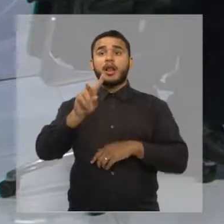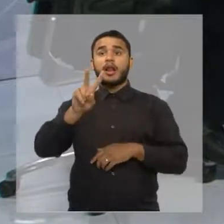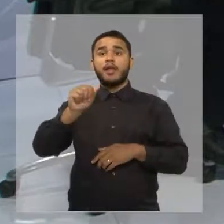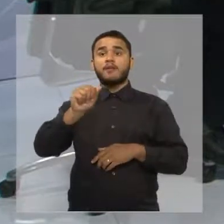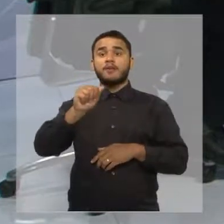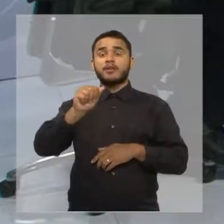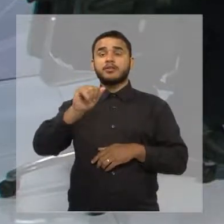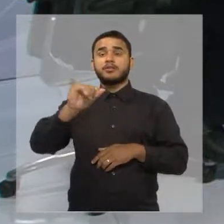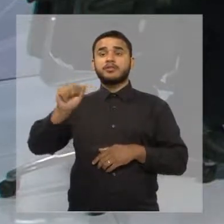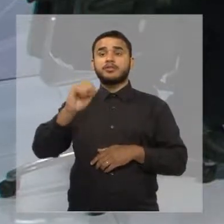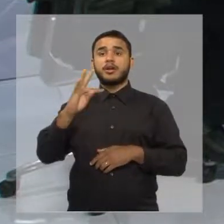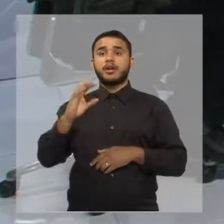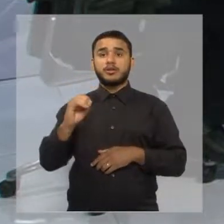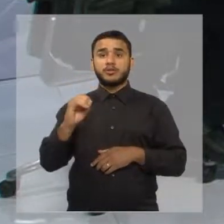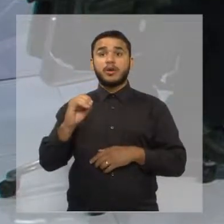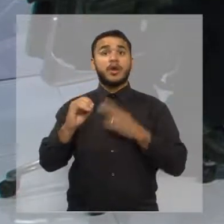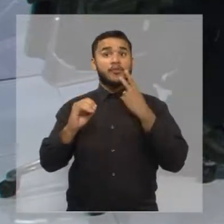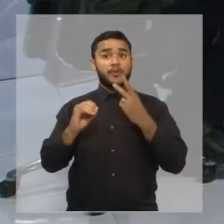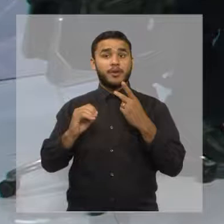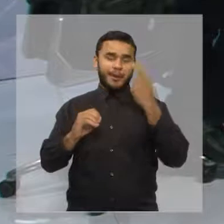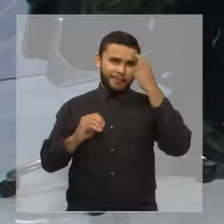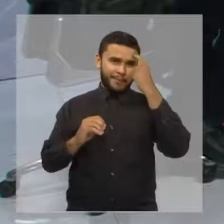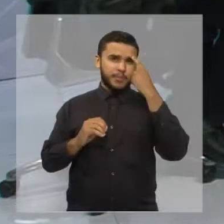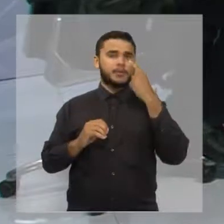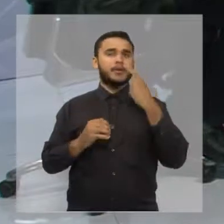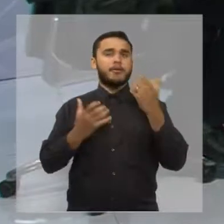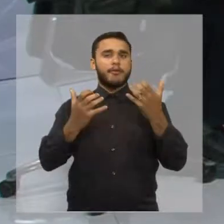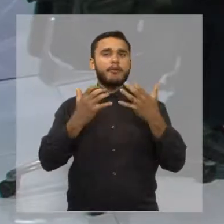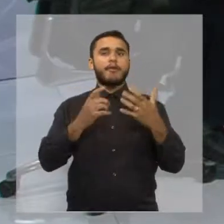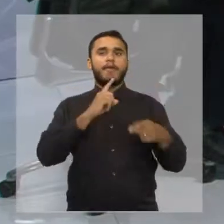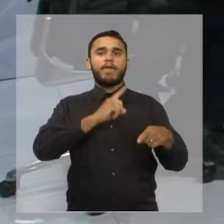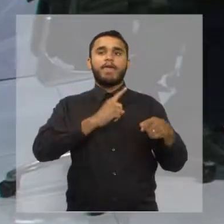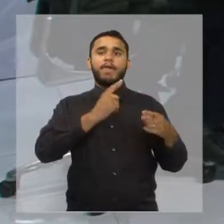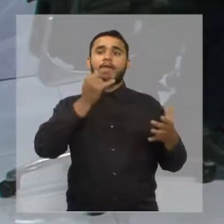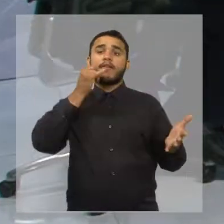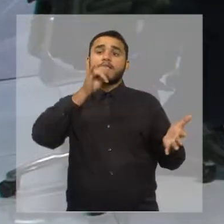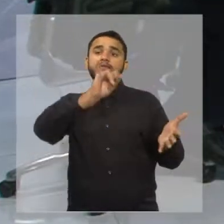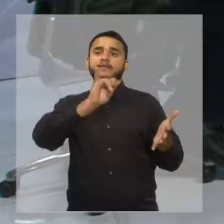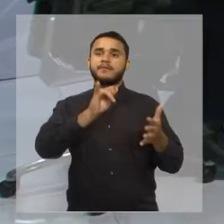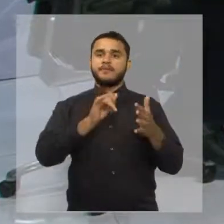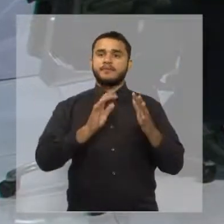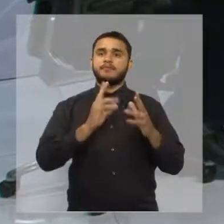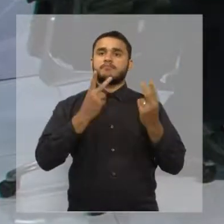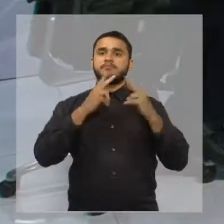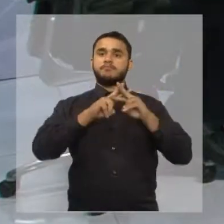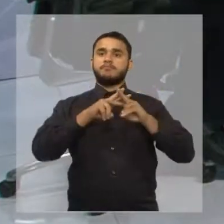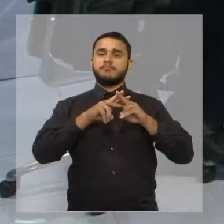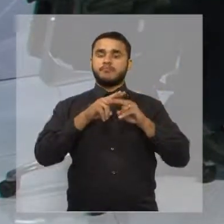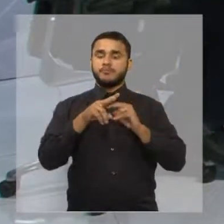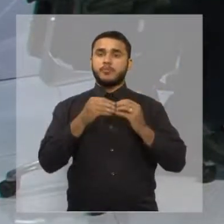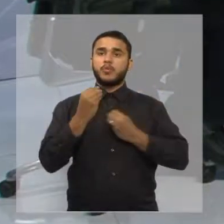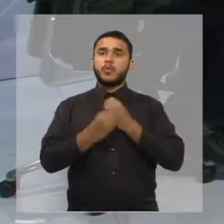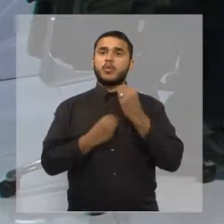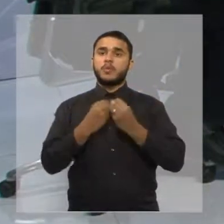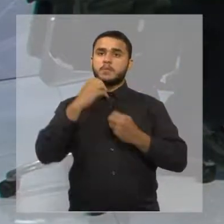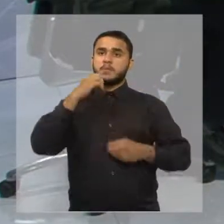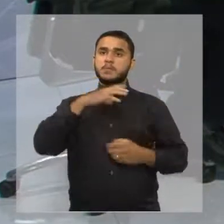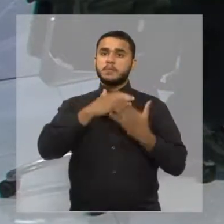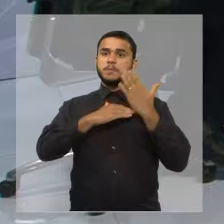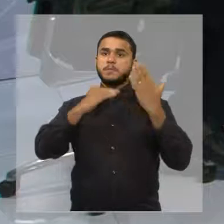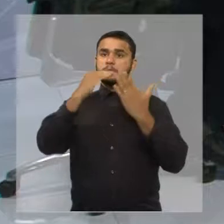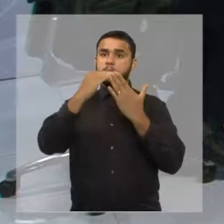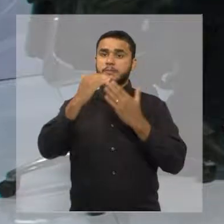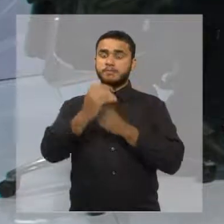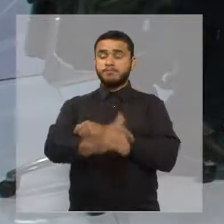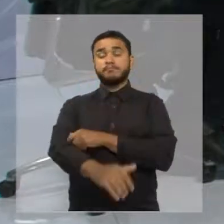prisão quase que em regra no Brasil. Feito esse introito, eu queria então colocar para os senhores este tema. Professor